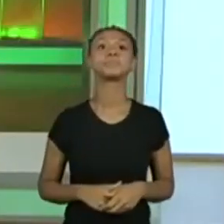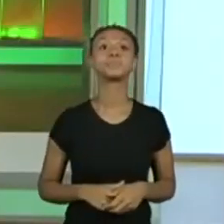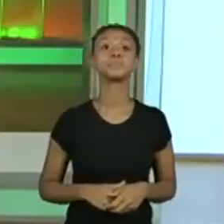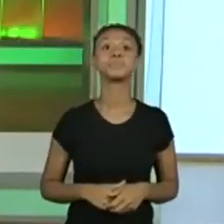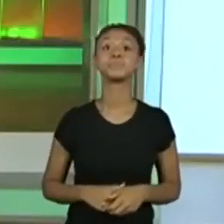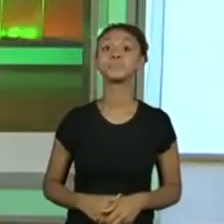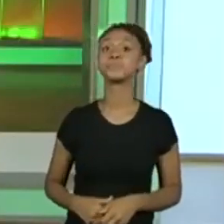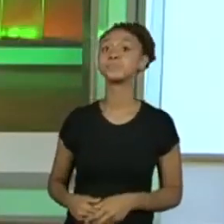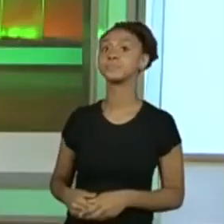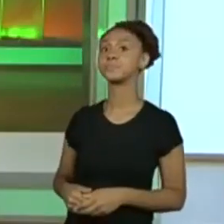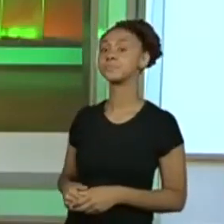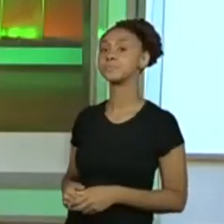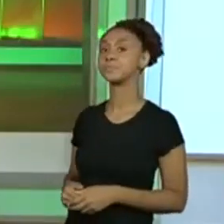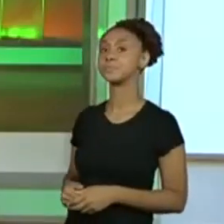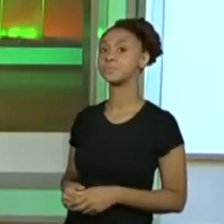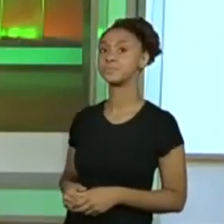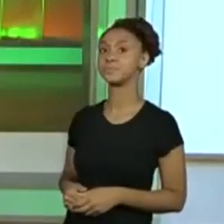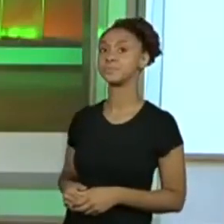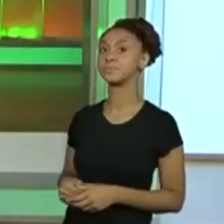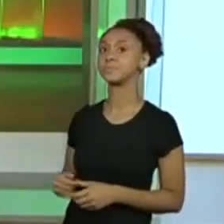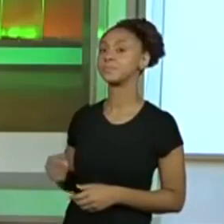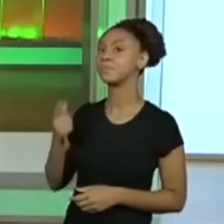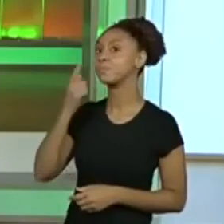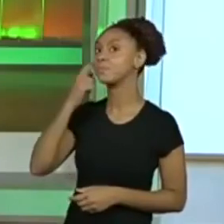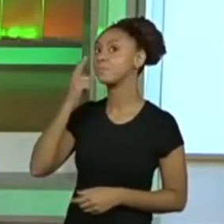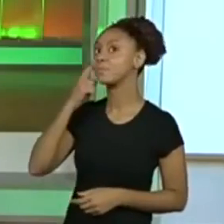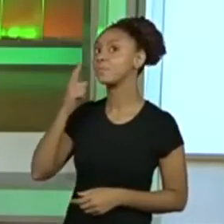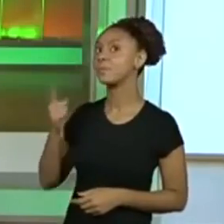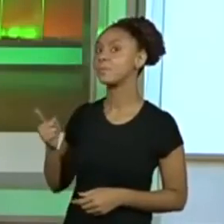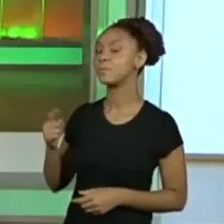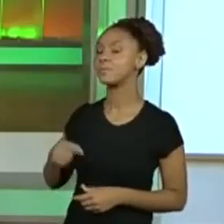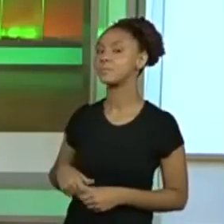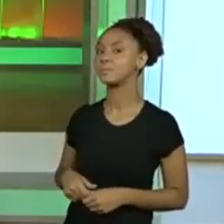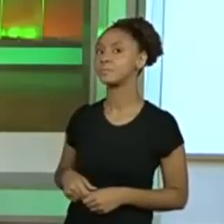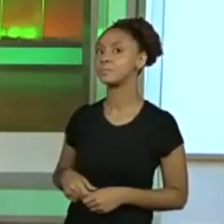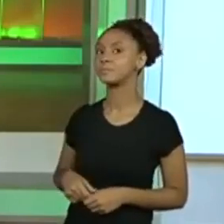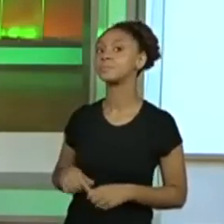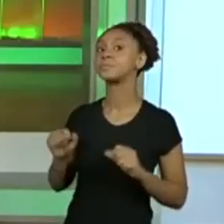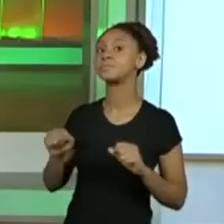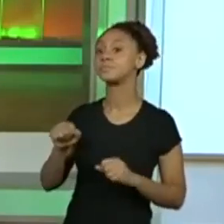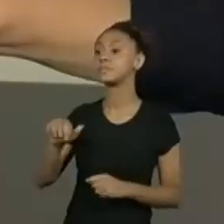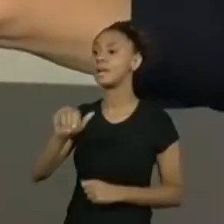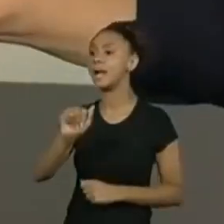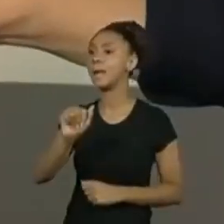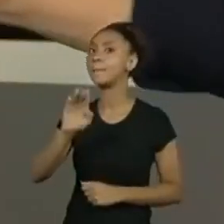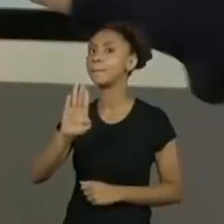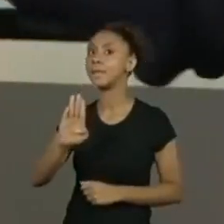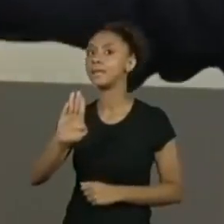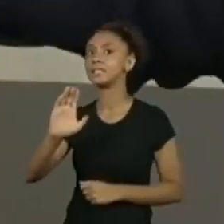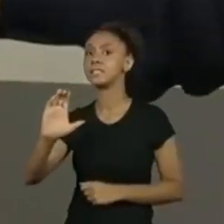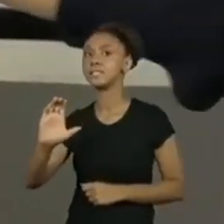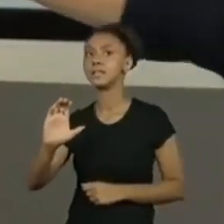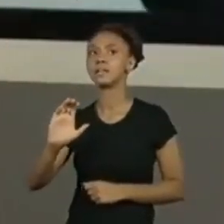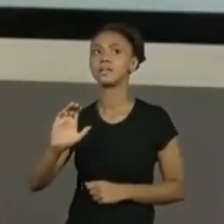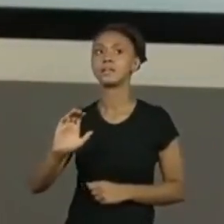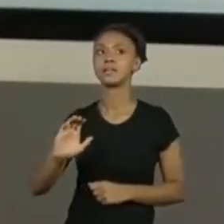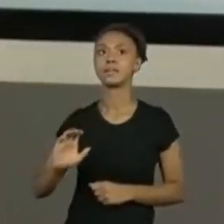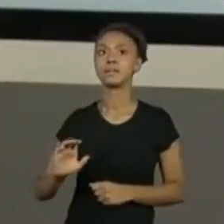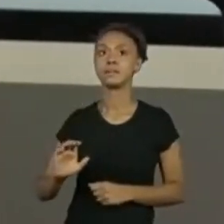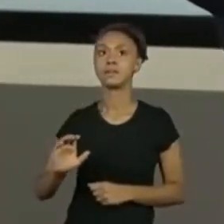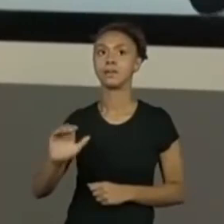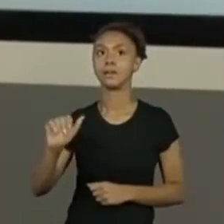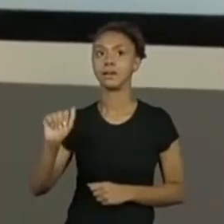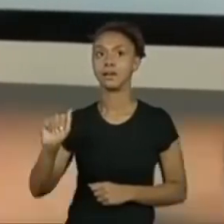U, E, stop. Pode ler, por favor. A, B. Coloca o dedinho para